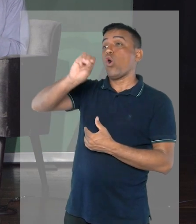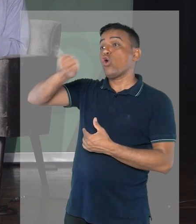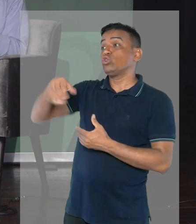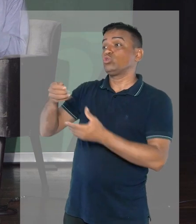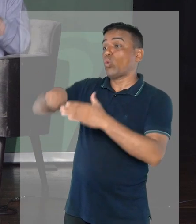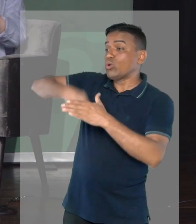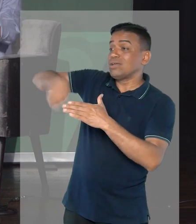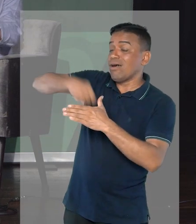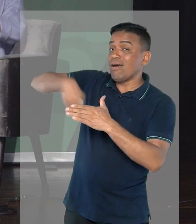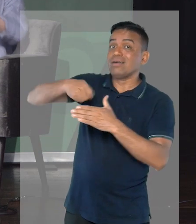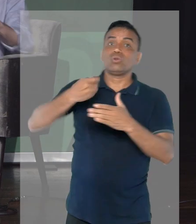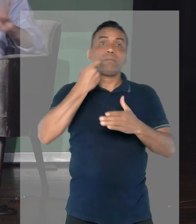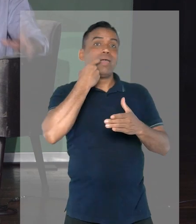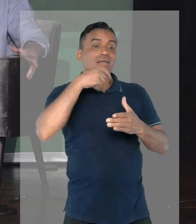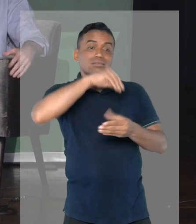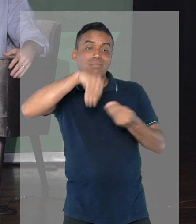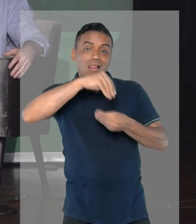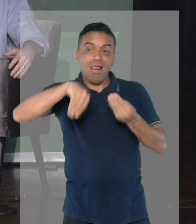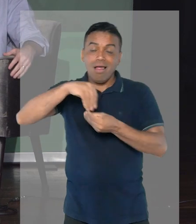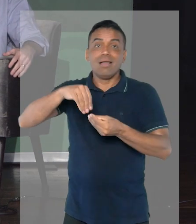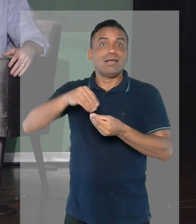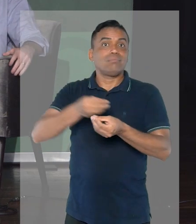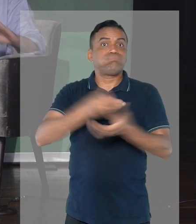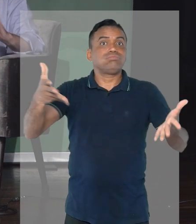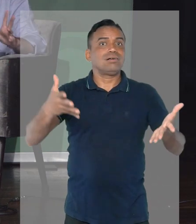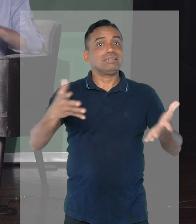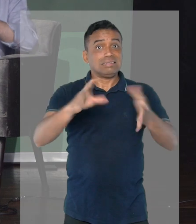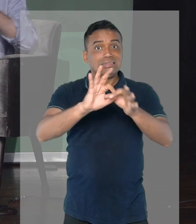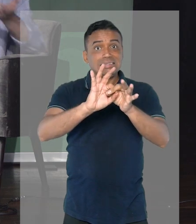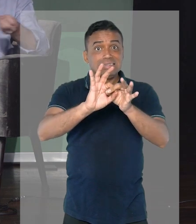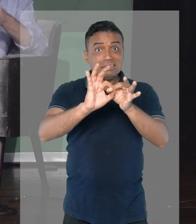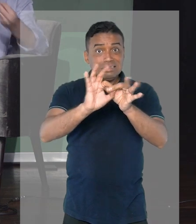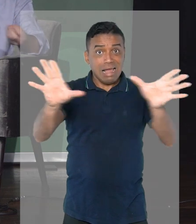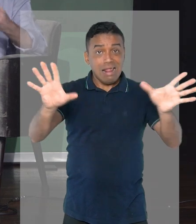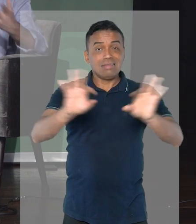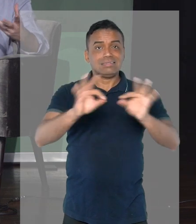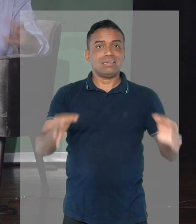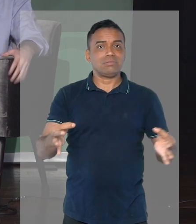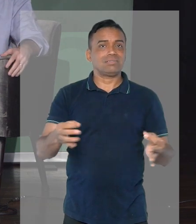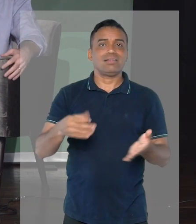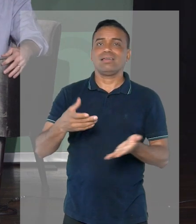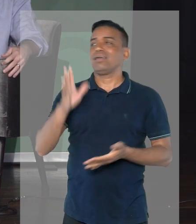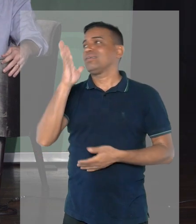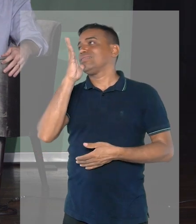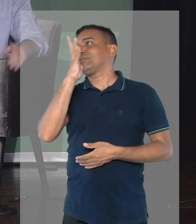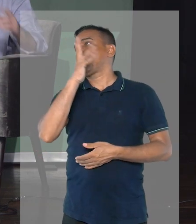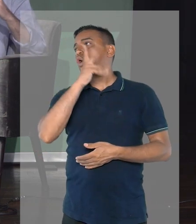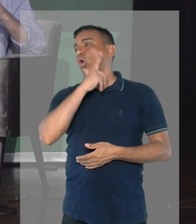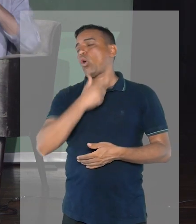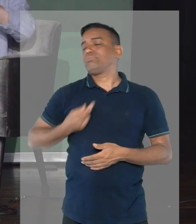anos ali. E uma hora solta como se fosse simples. Mas não é simples. Assim, ele gastou uma vida fazendo aquela